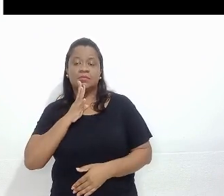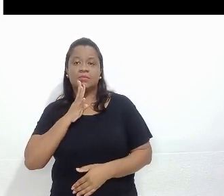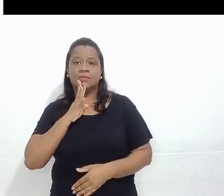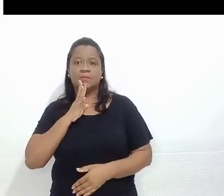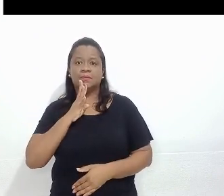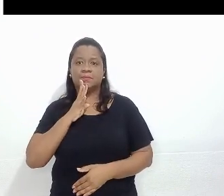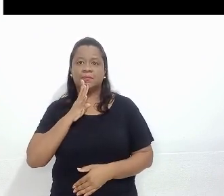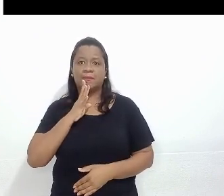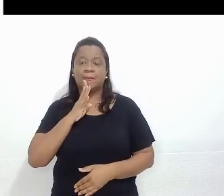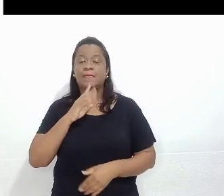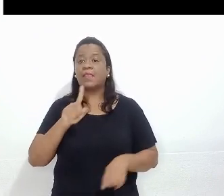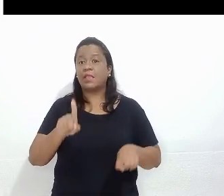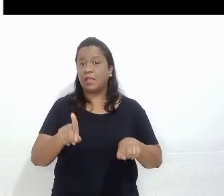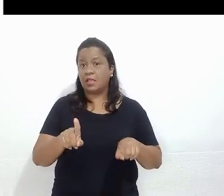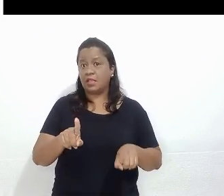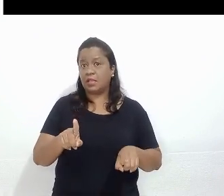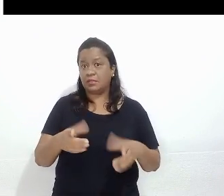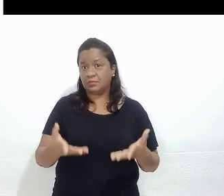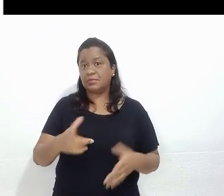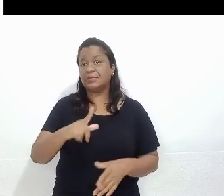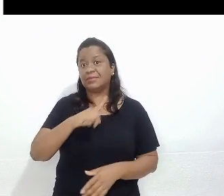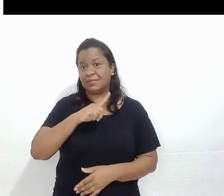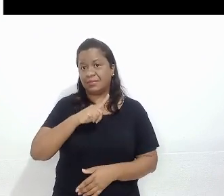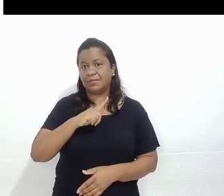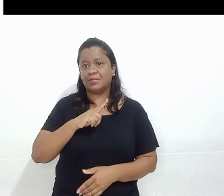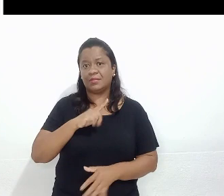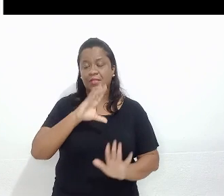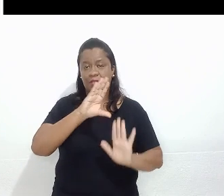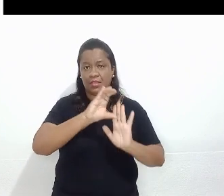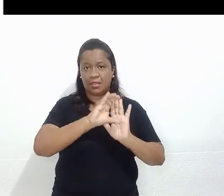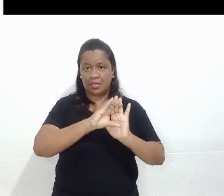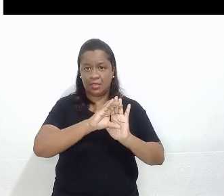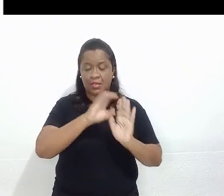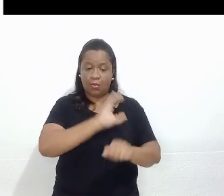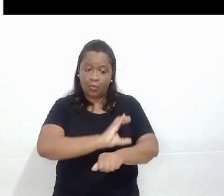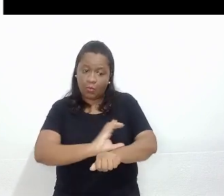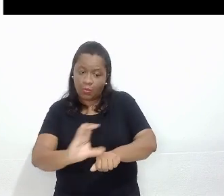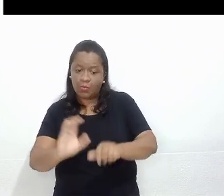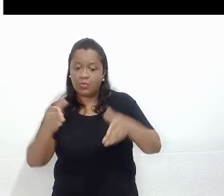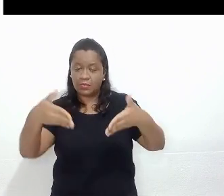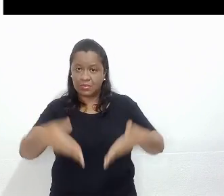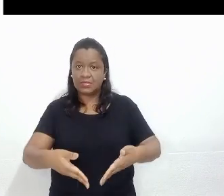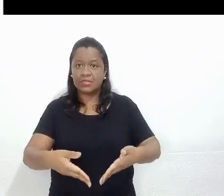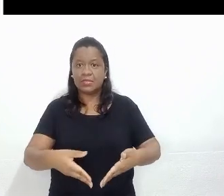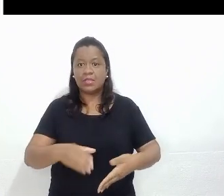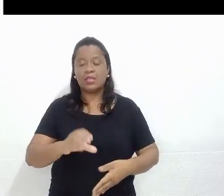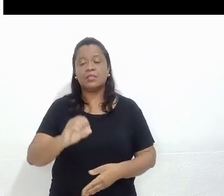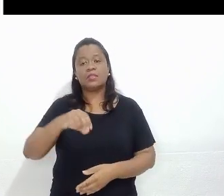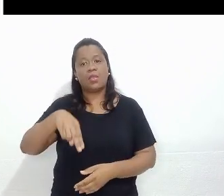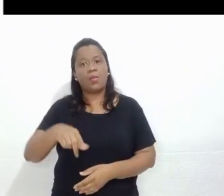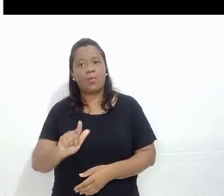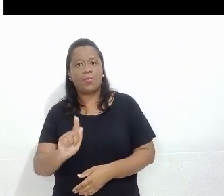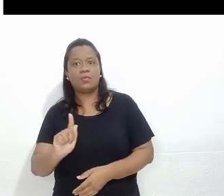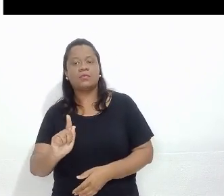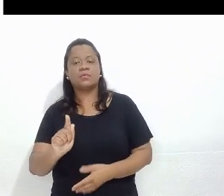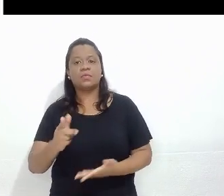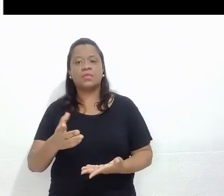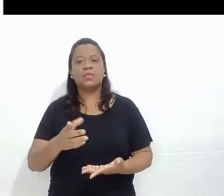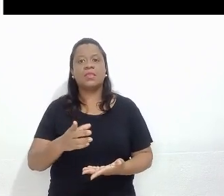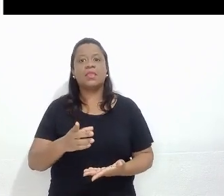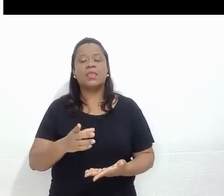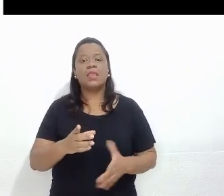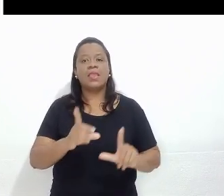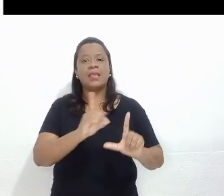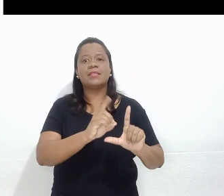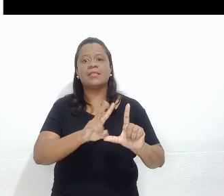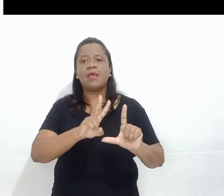tá? Inclusive, tem um curso aqui da Transform, do DaVinci Resolve, né? Que é o software de edição